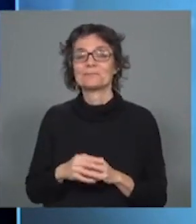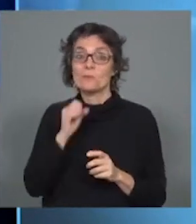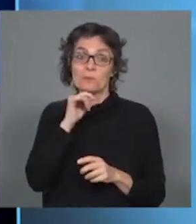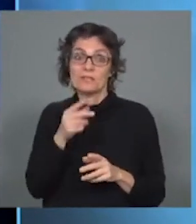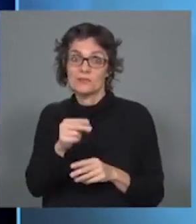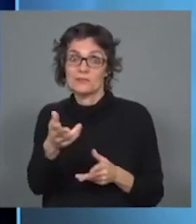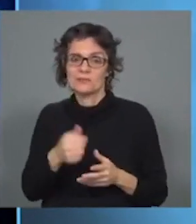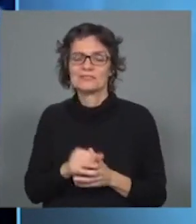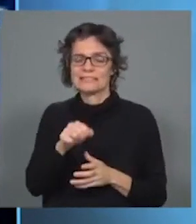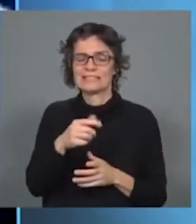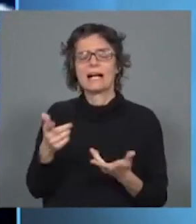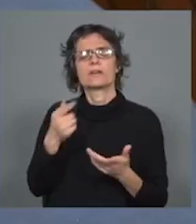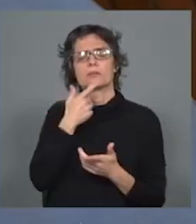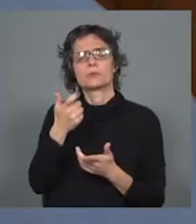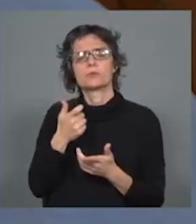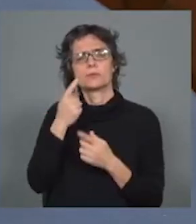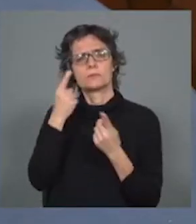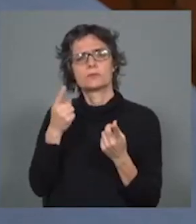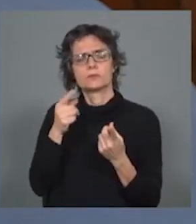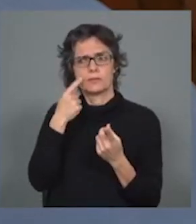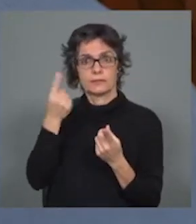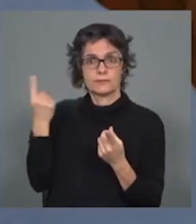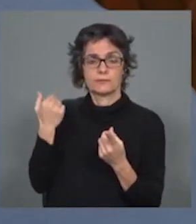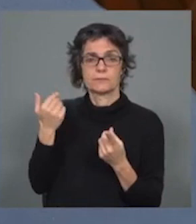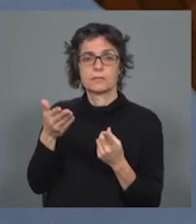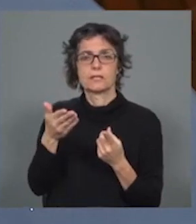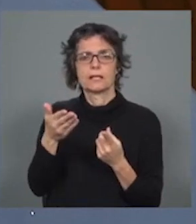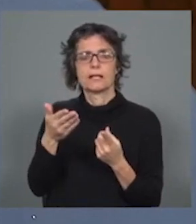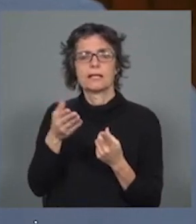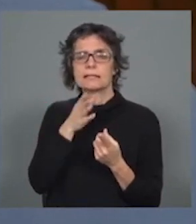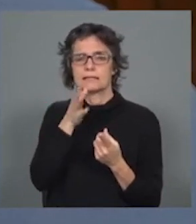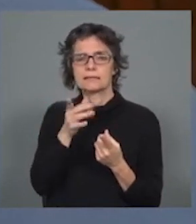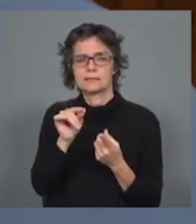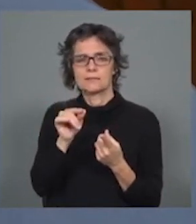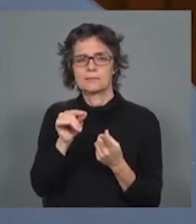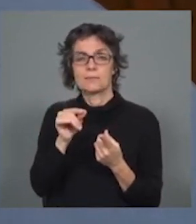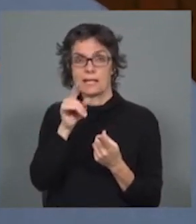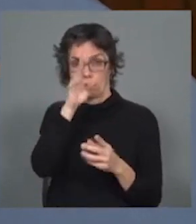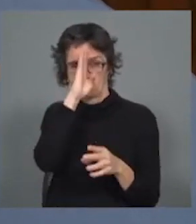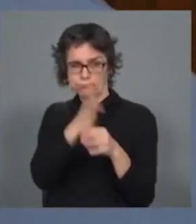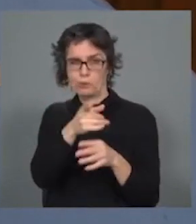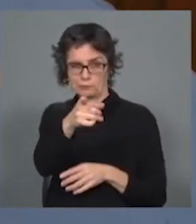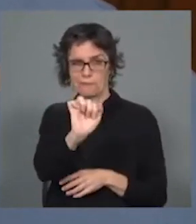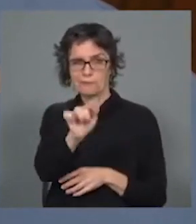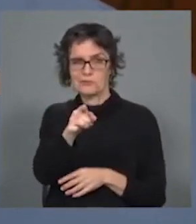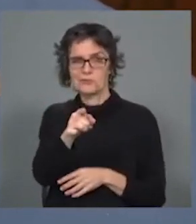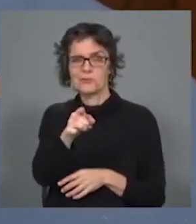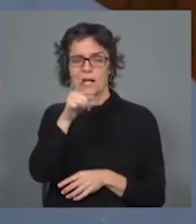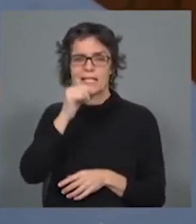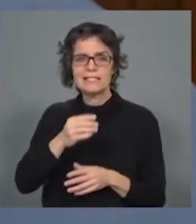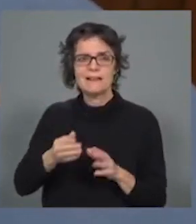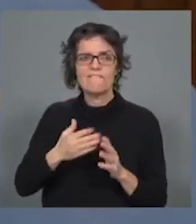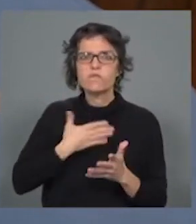assistíamos, por diversas vezes sublinharam a sua persistência, a sua insistência na criação